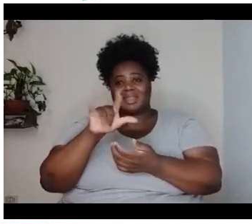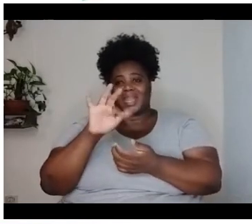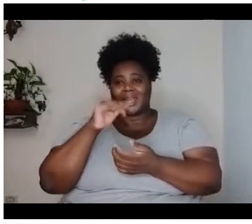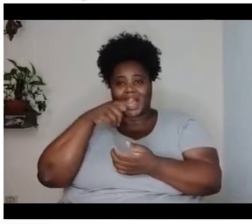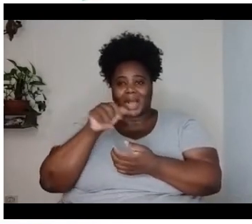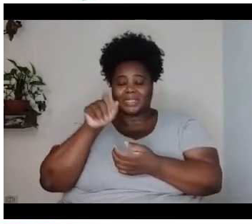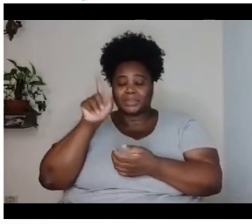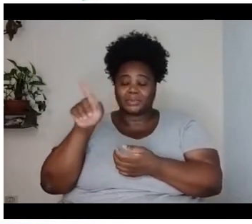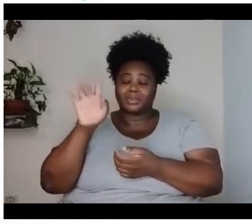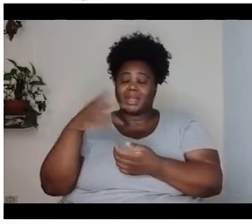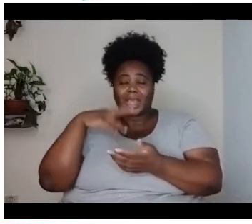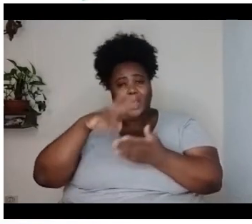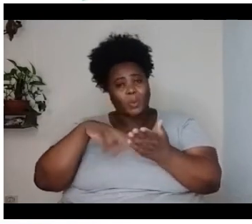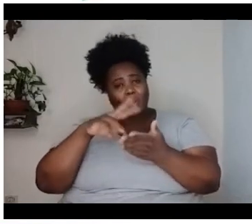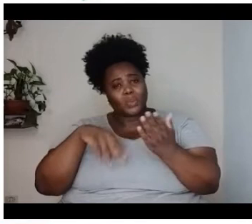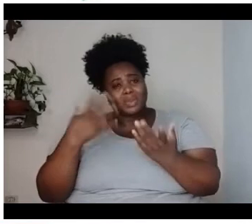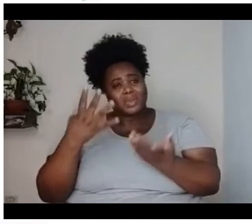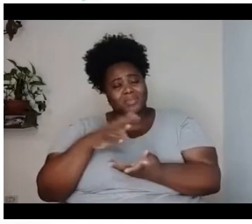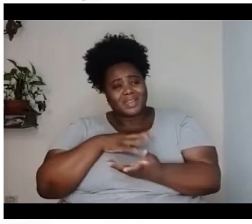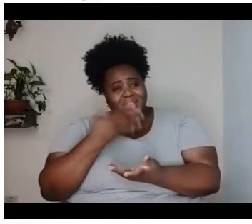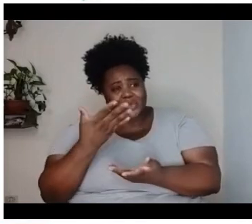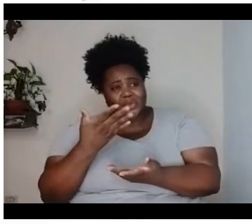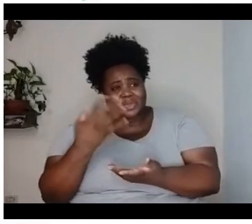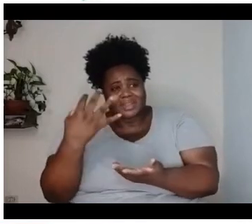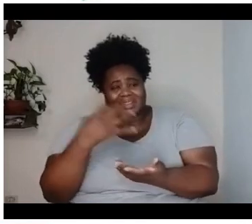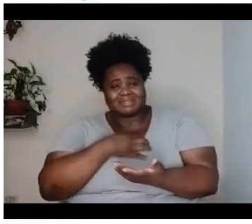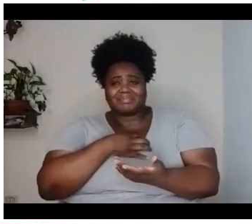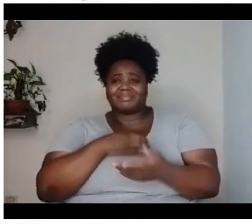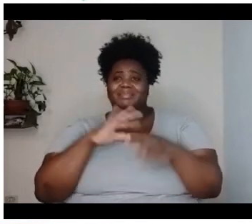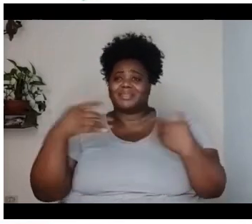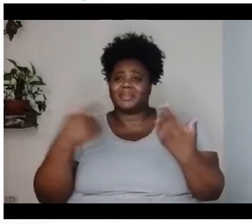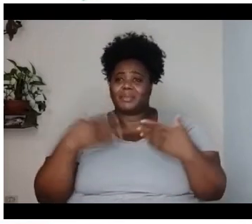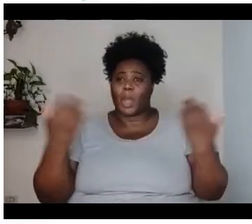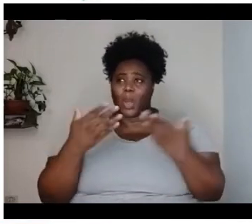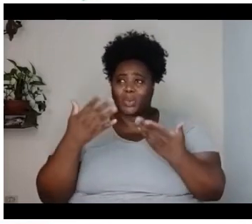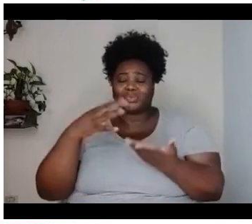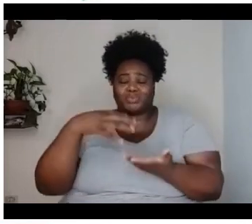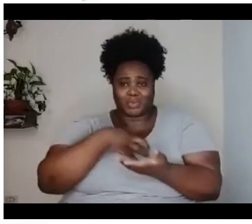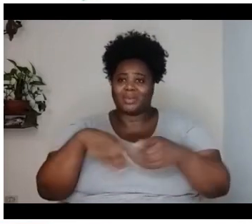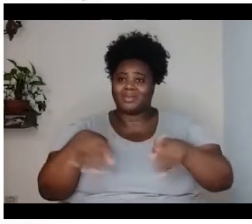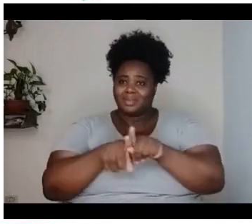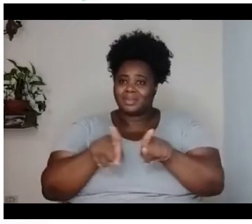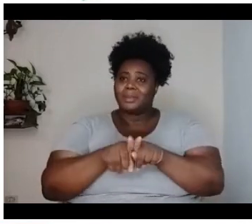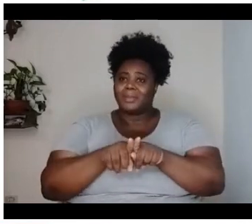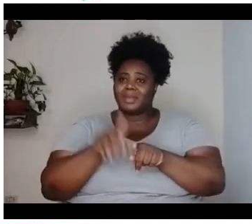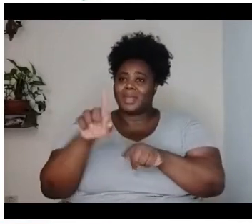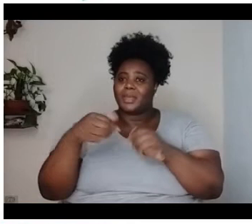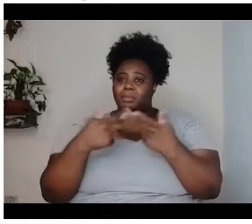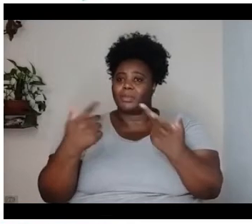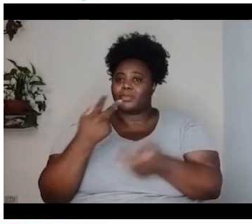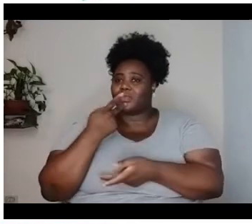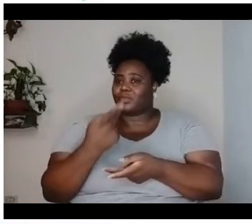essa matéria e aquilo me chocou muito. E até hoje me choca. Isso é uma coisa que a gente não fala sobre